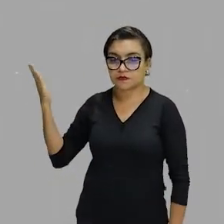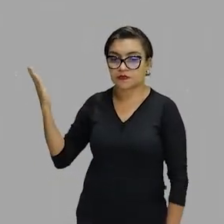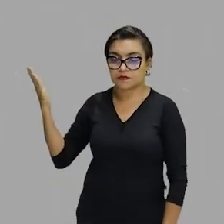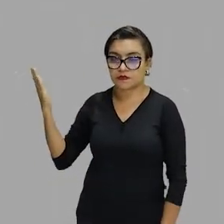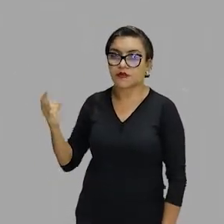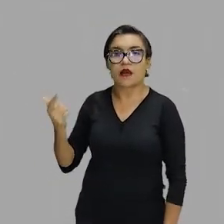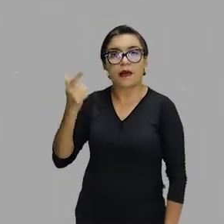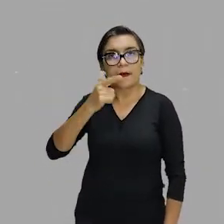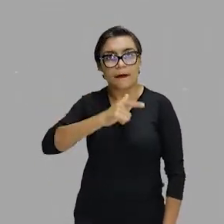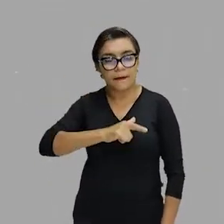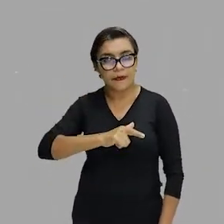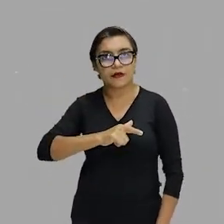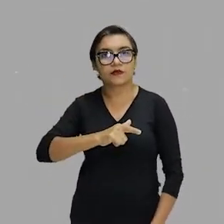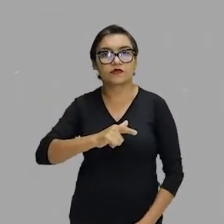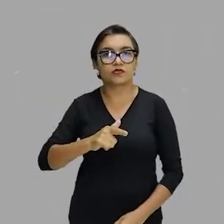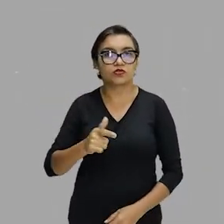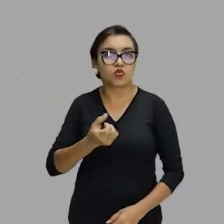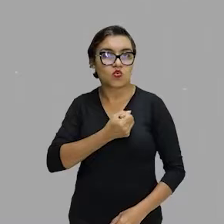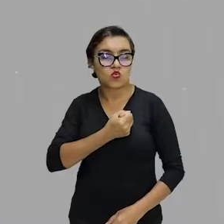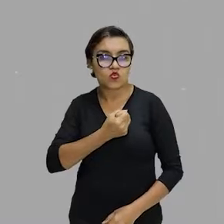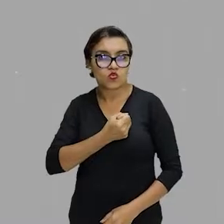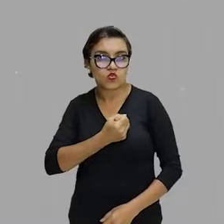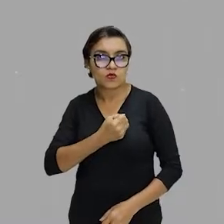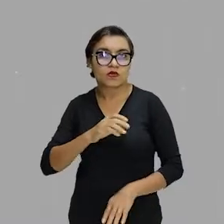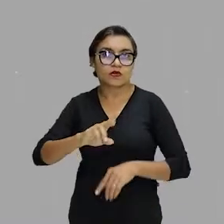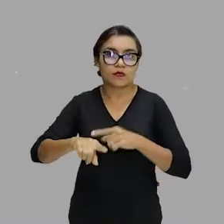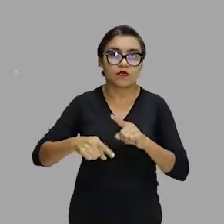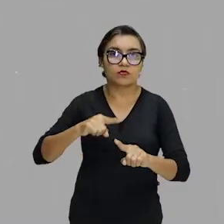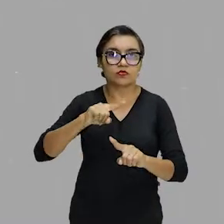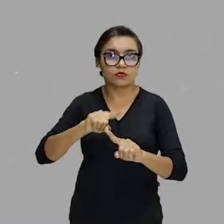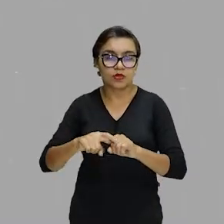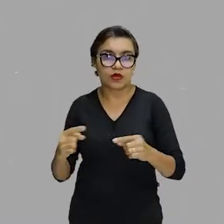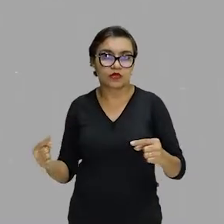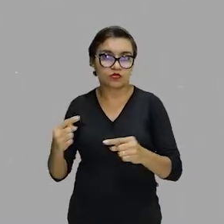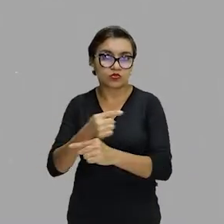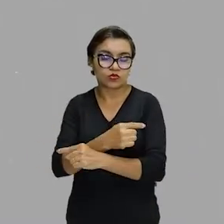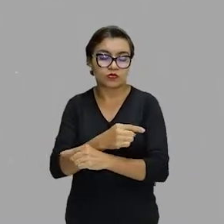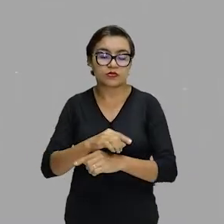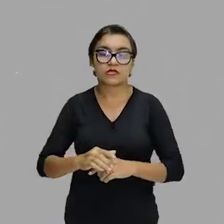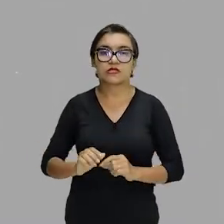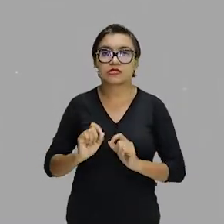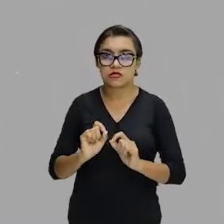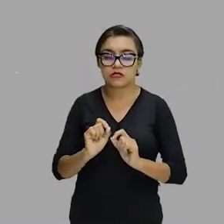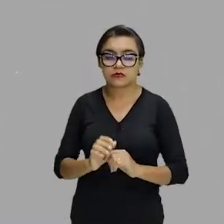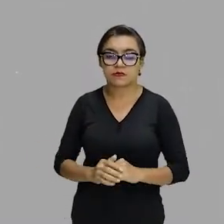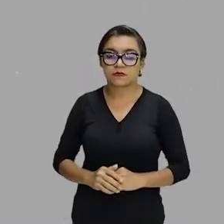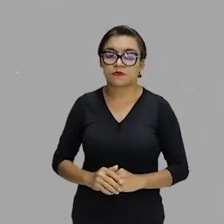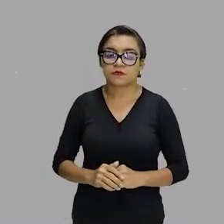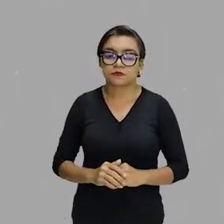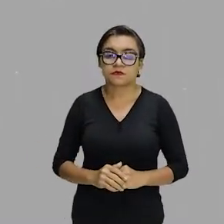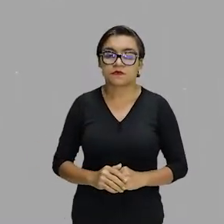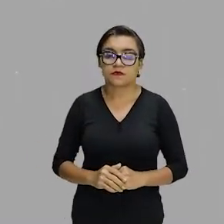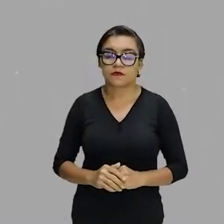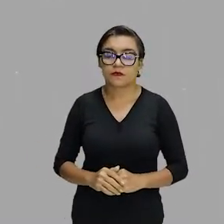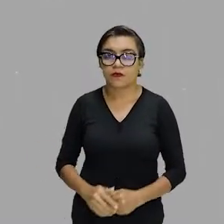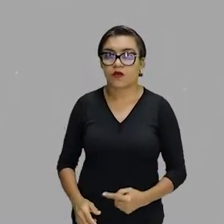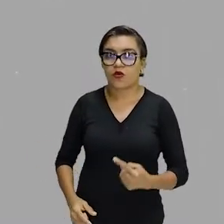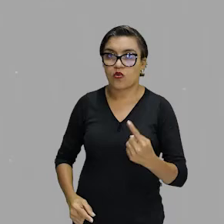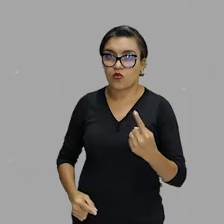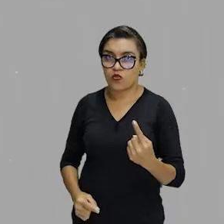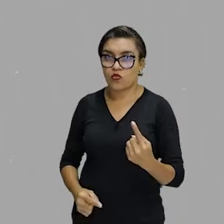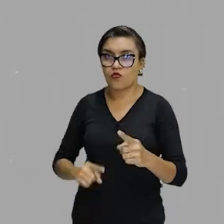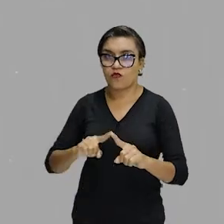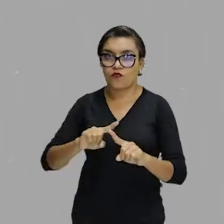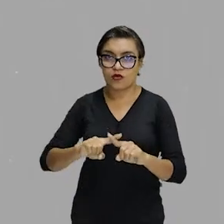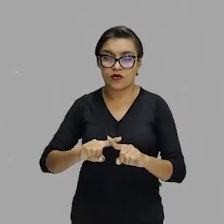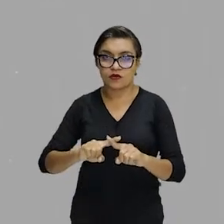vou repetir o numerador e multiplicar pelo inverso do denominador. Ora, eu vou ter 1 vezes